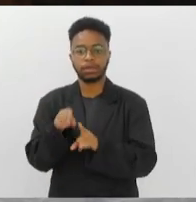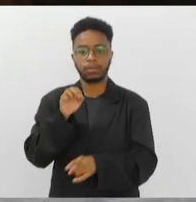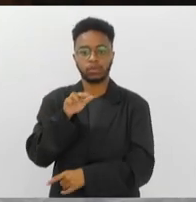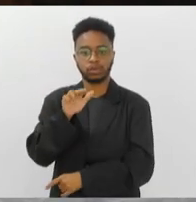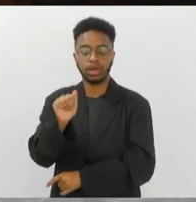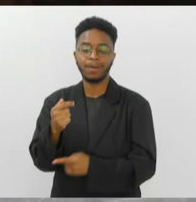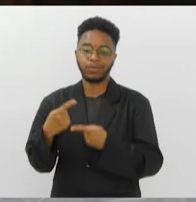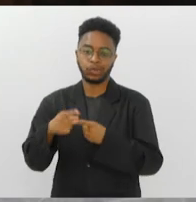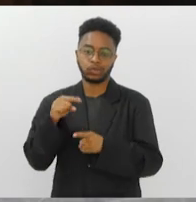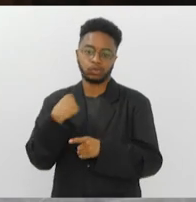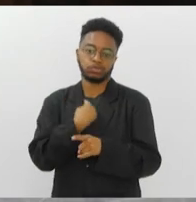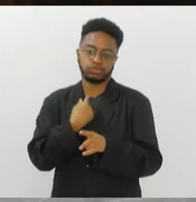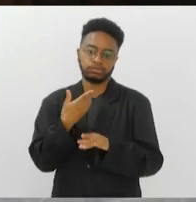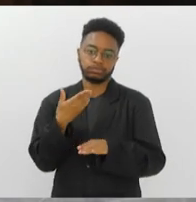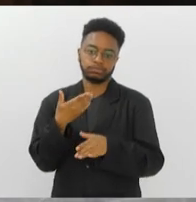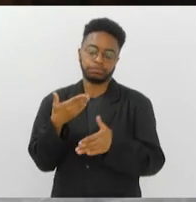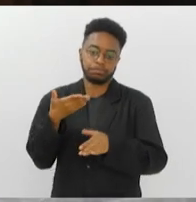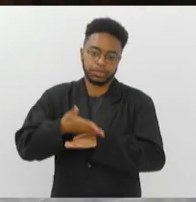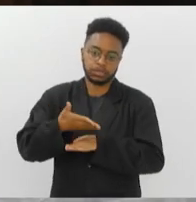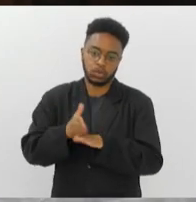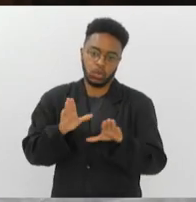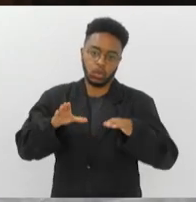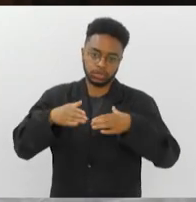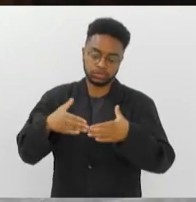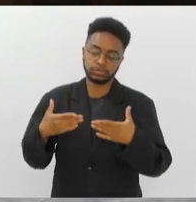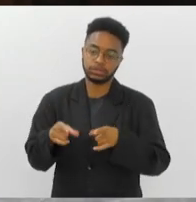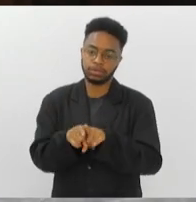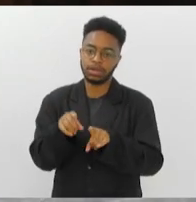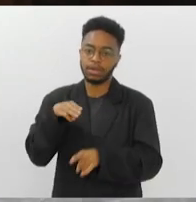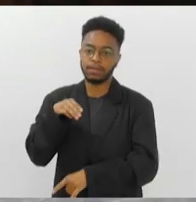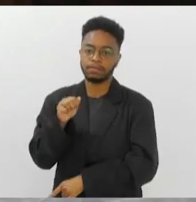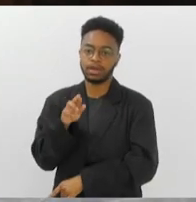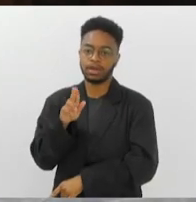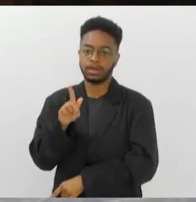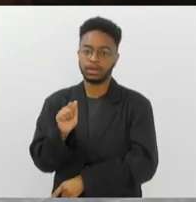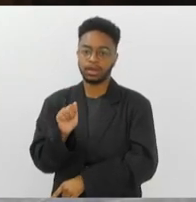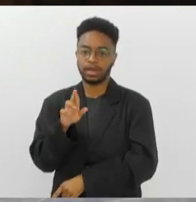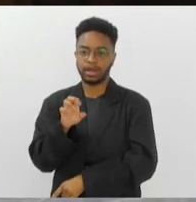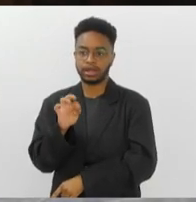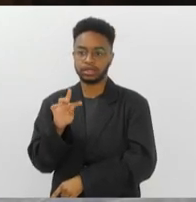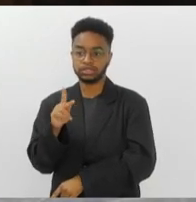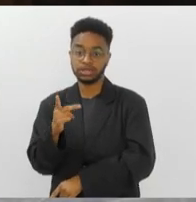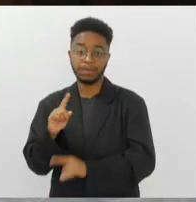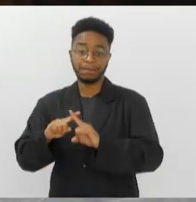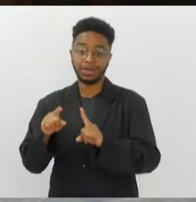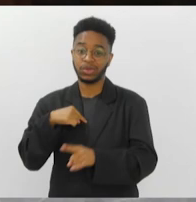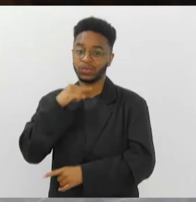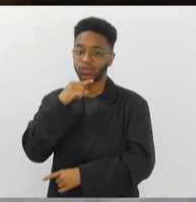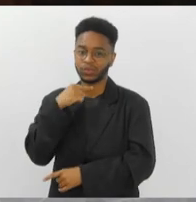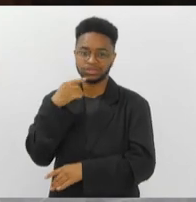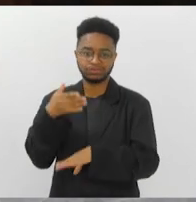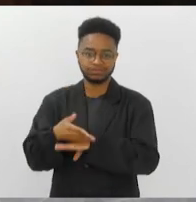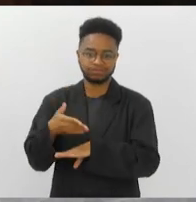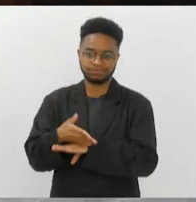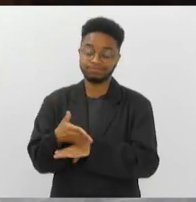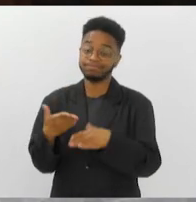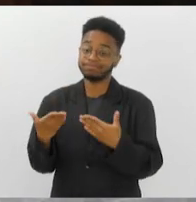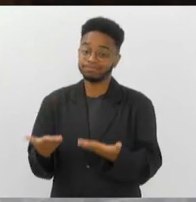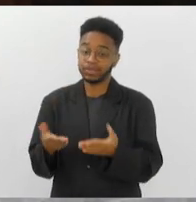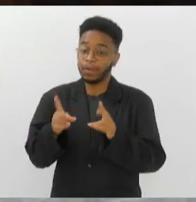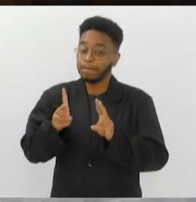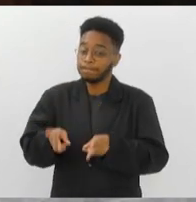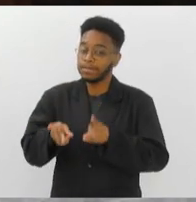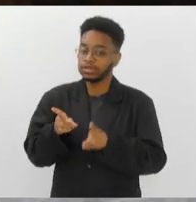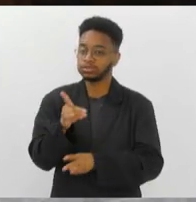né, muitos de nós estávamos aqui, Margarete, para receber o prêmio, mas eu não pude estar. E no mesmo